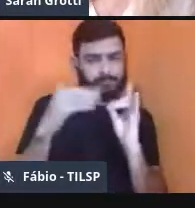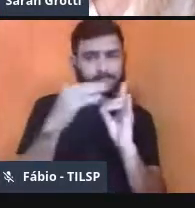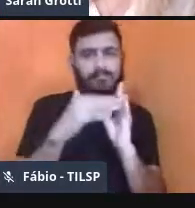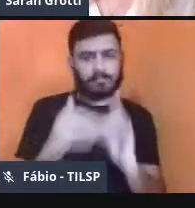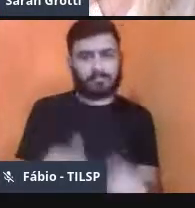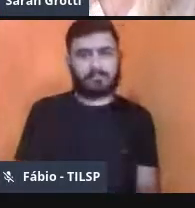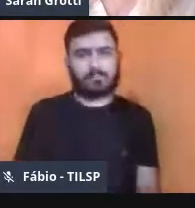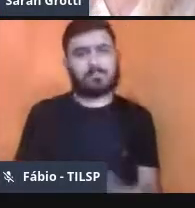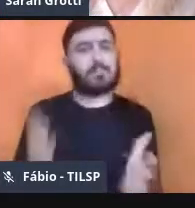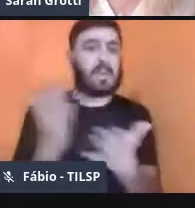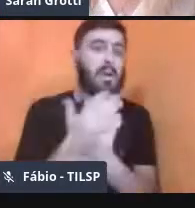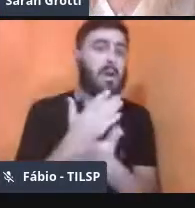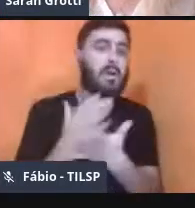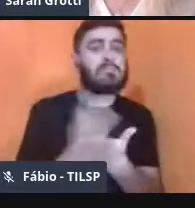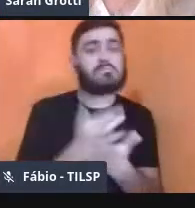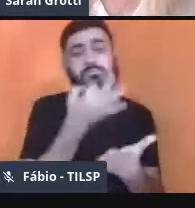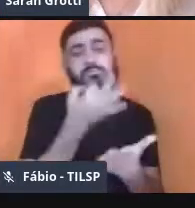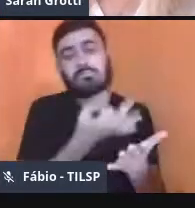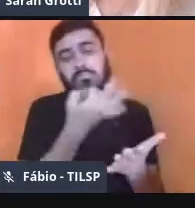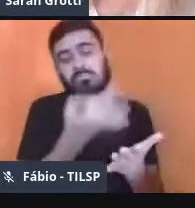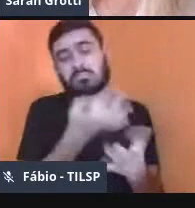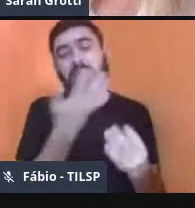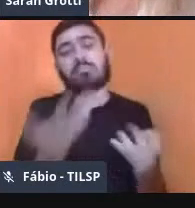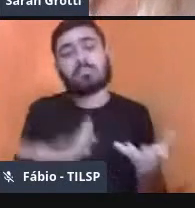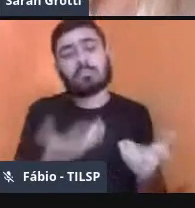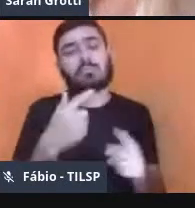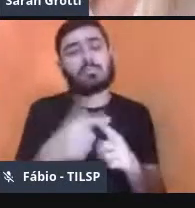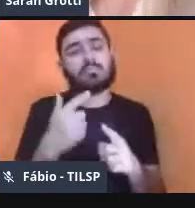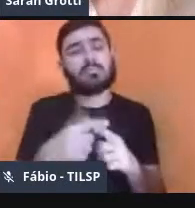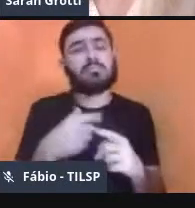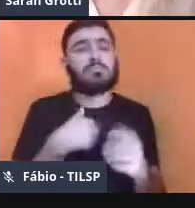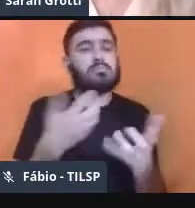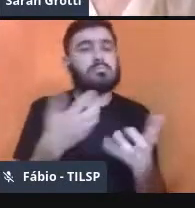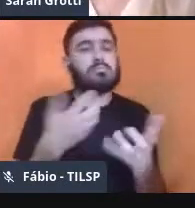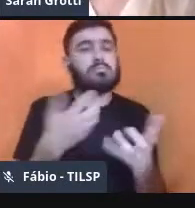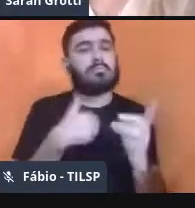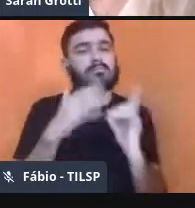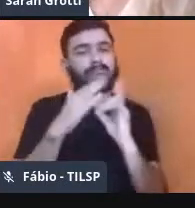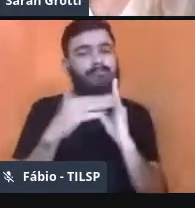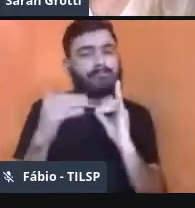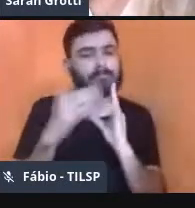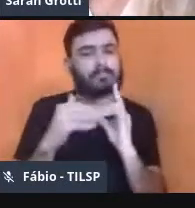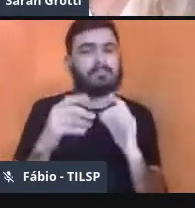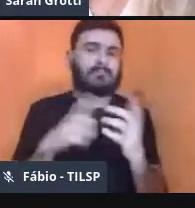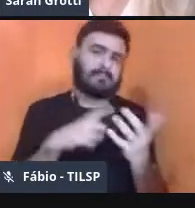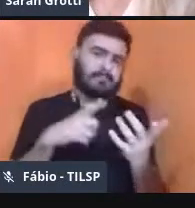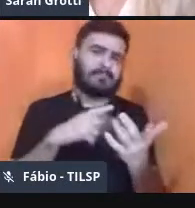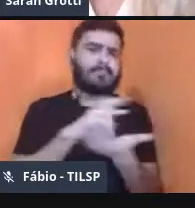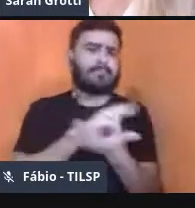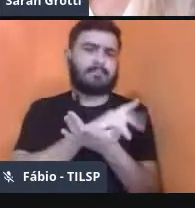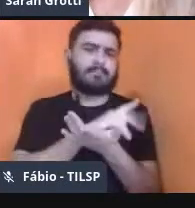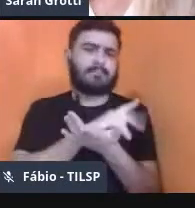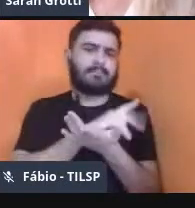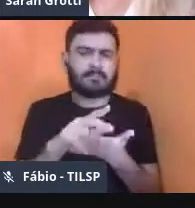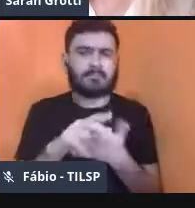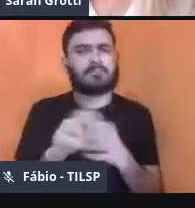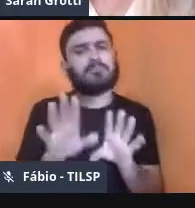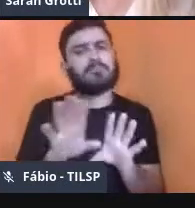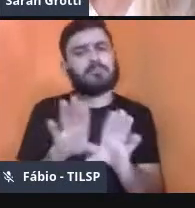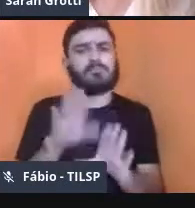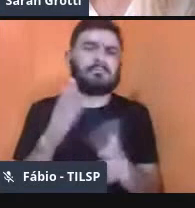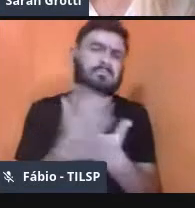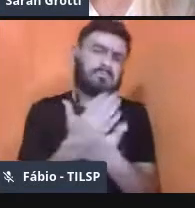Alguns motivos ou razões para se tornar um vegetariano, né? Envolve muita coisa. Para alguns é